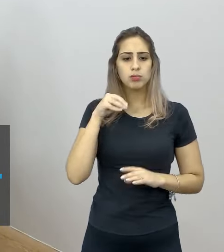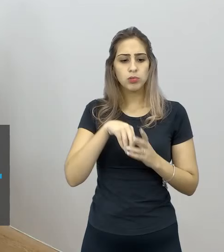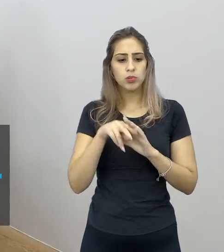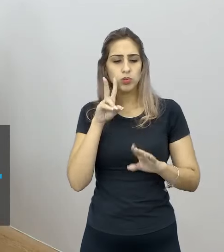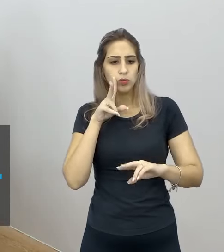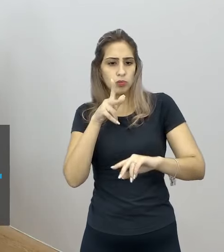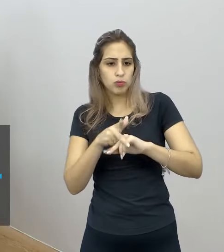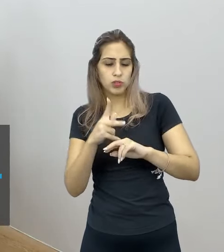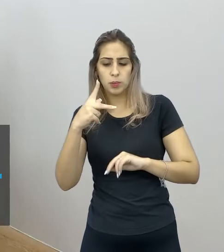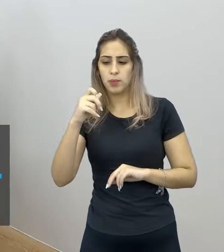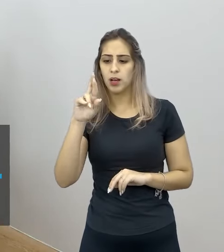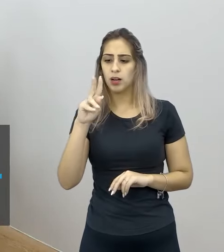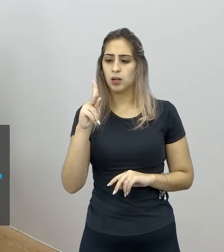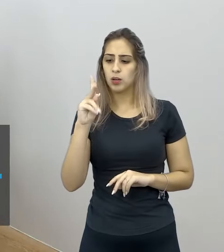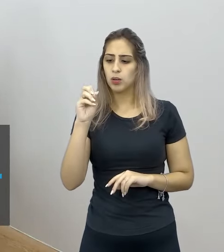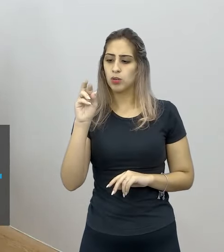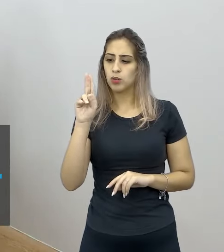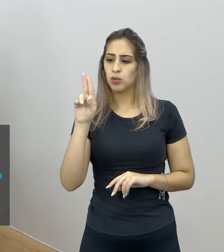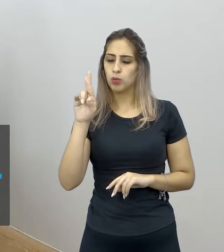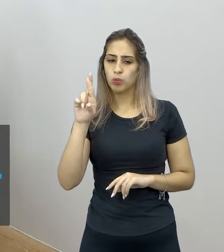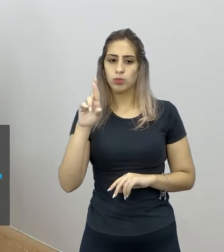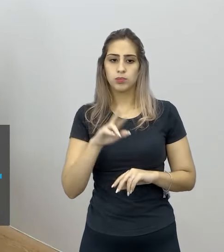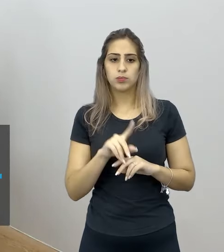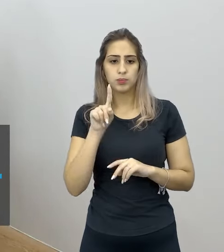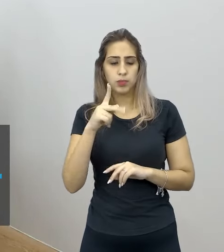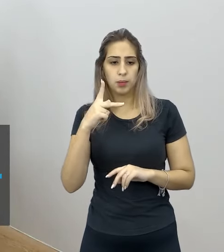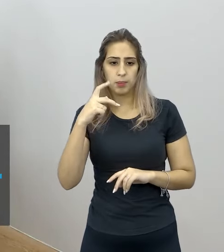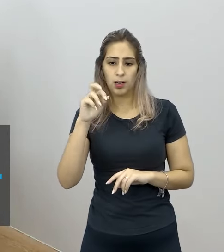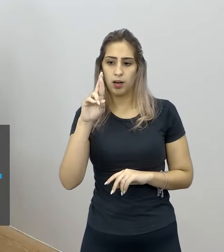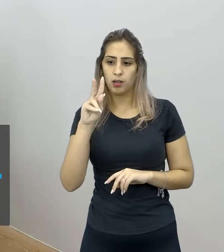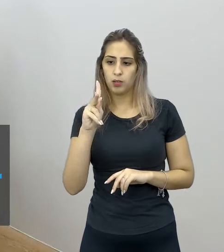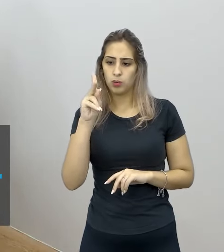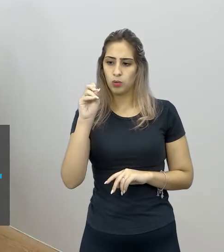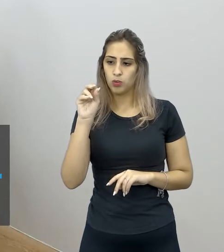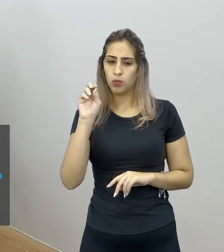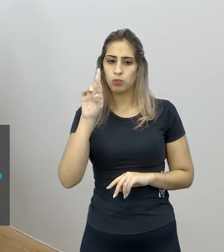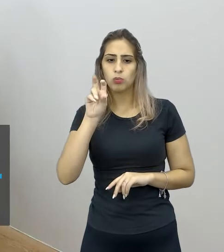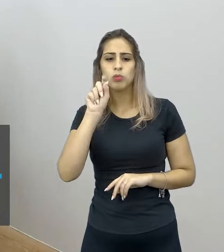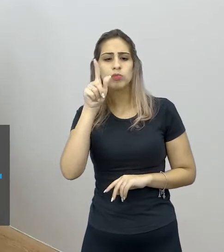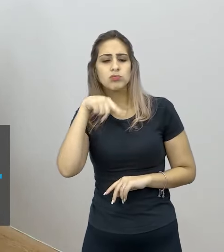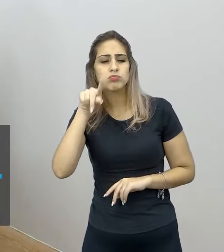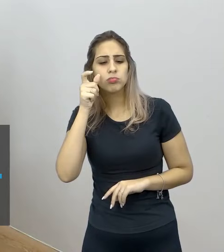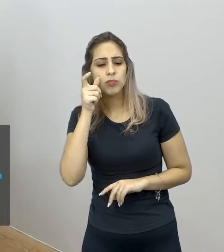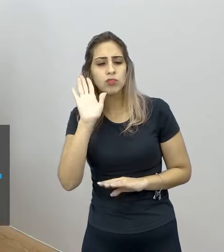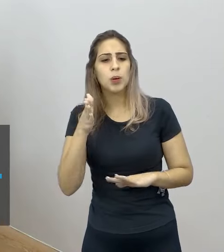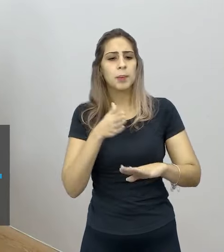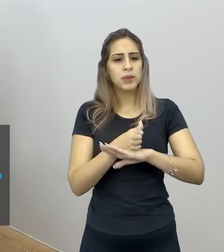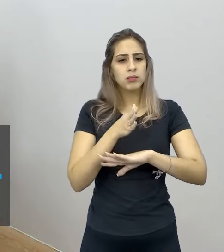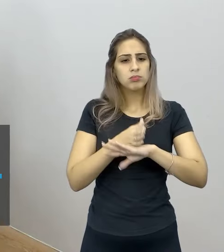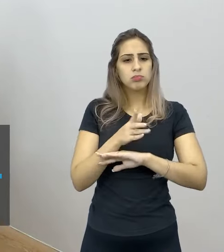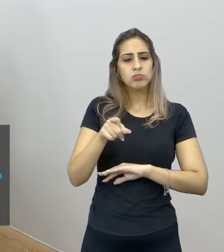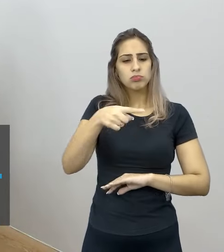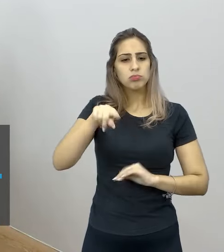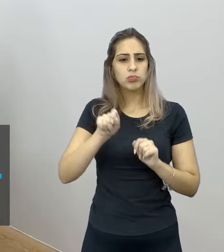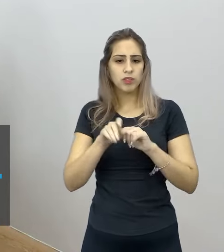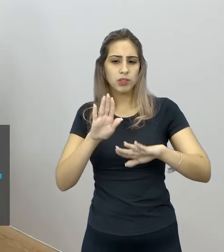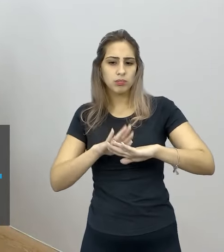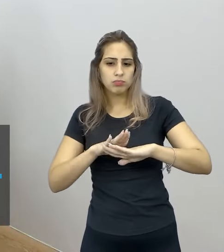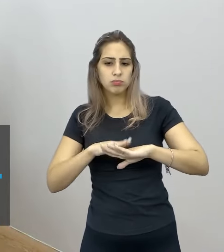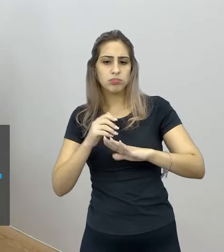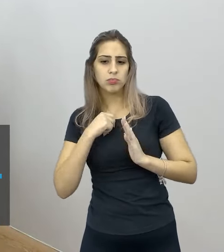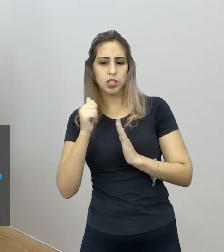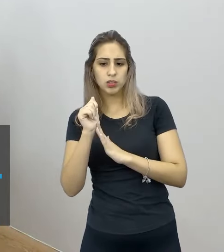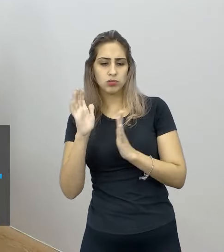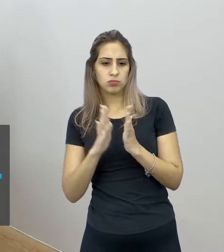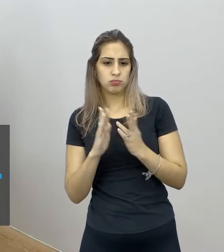vídeo do parkour, né? Vocês já ouviram falar de parkour? O parkour, o que vocês já viram, já participaram? Você já fez alguma atividade,